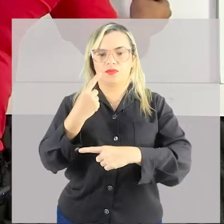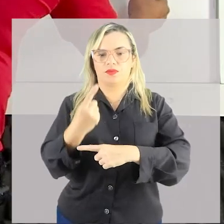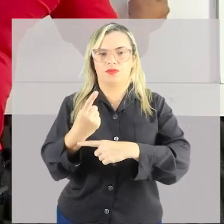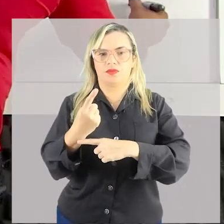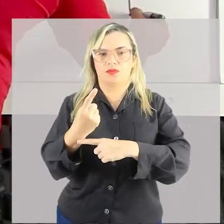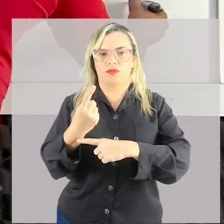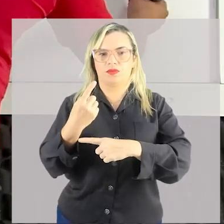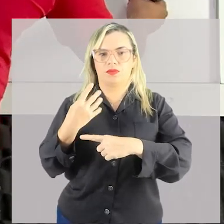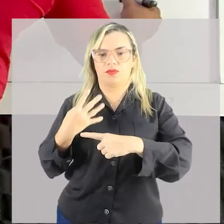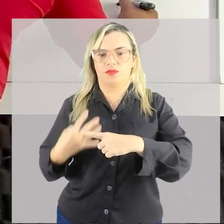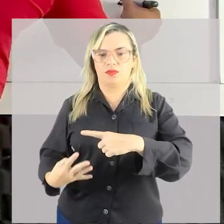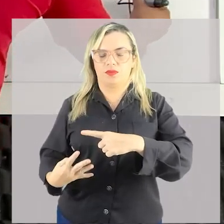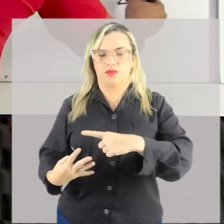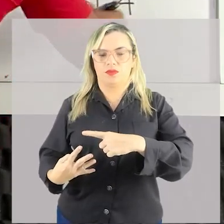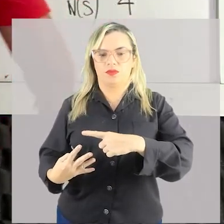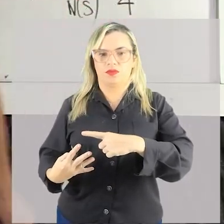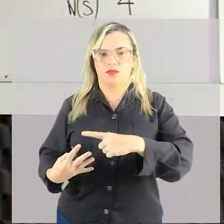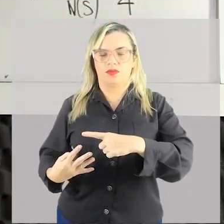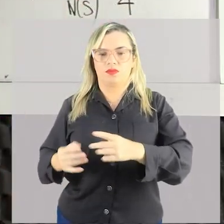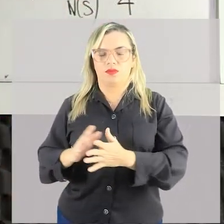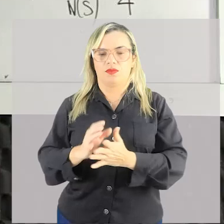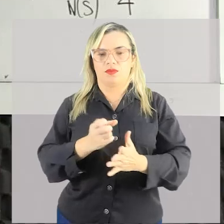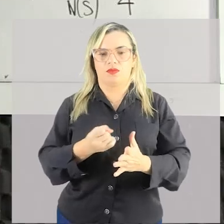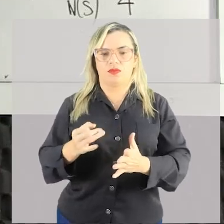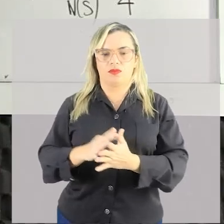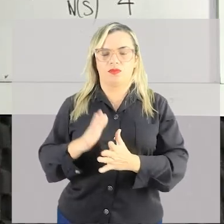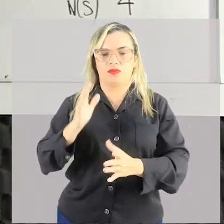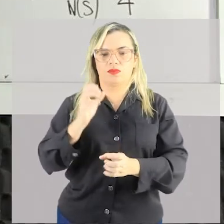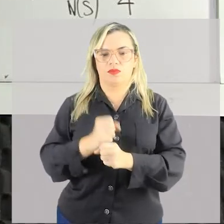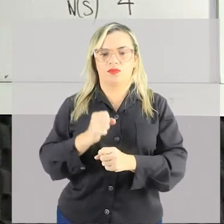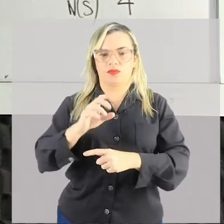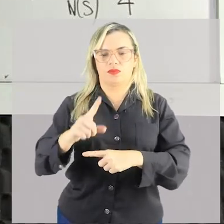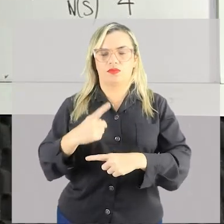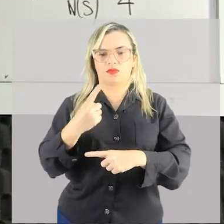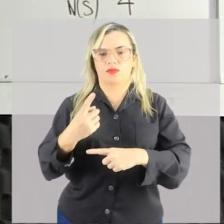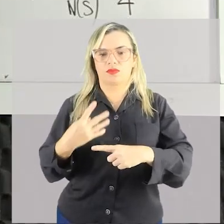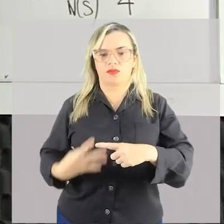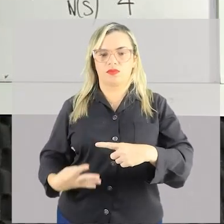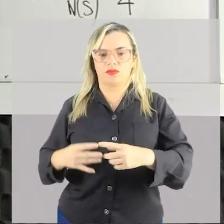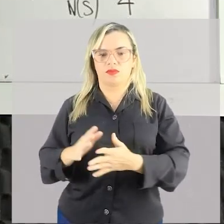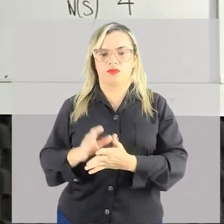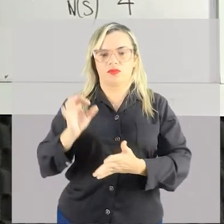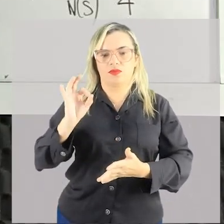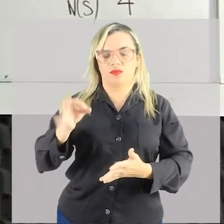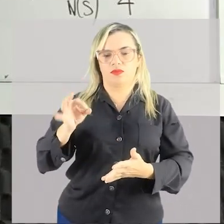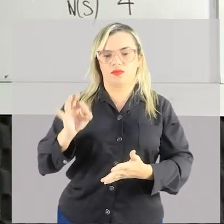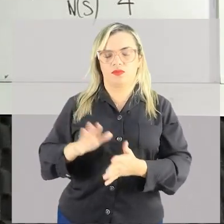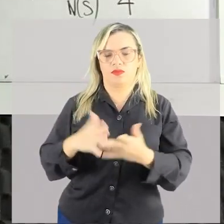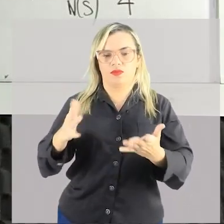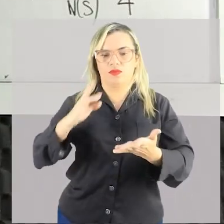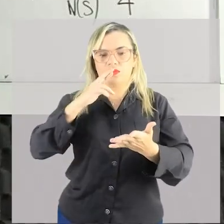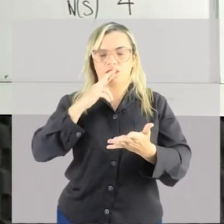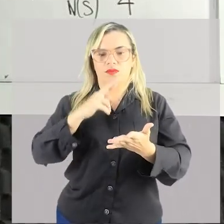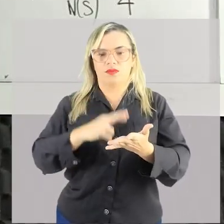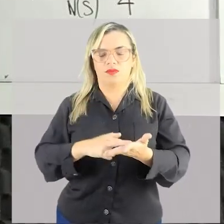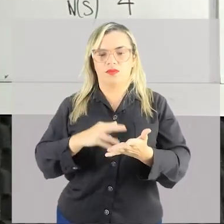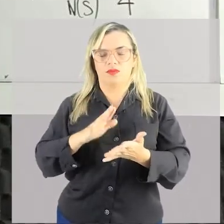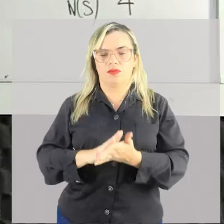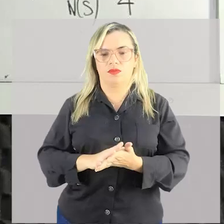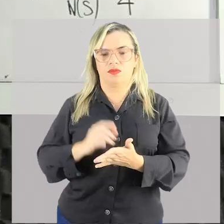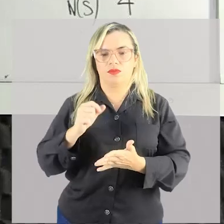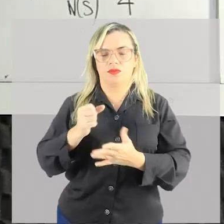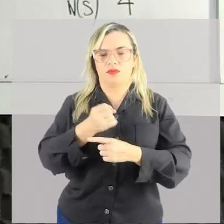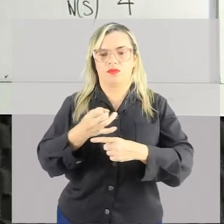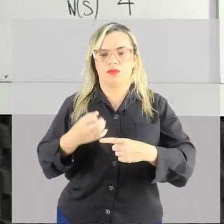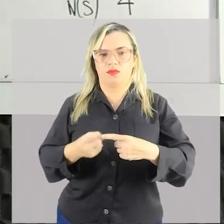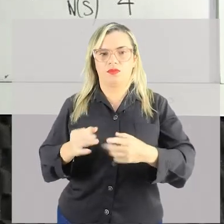no total de quatro então a probabilidade aí é de um para quatro certo então se a resposta tiver em fração fica um